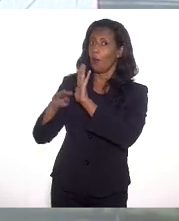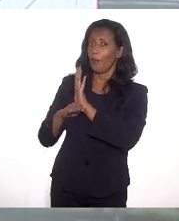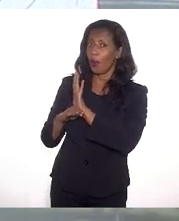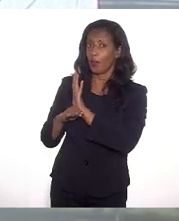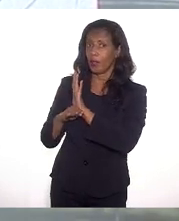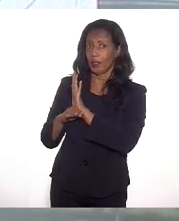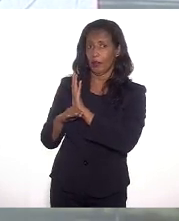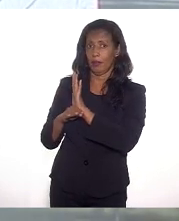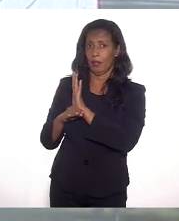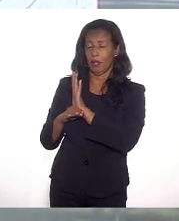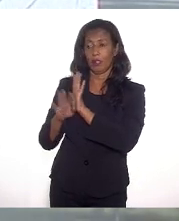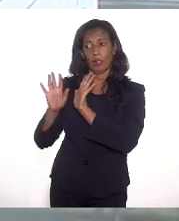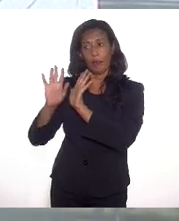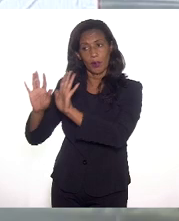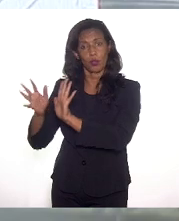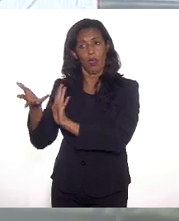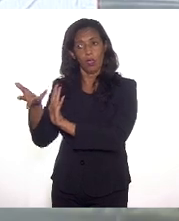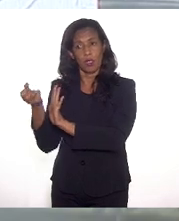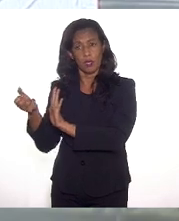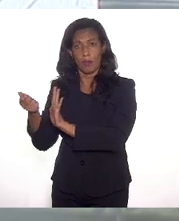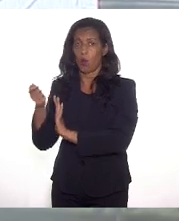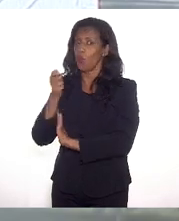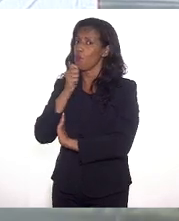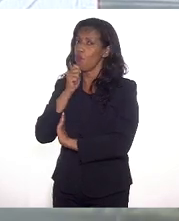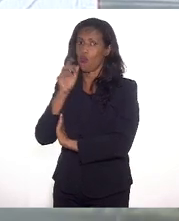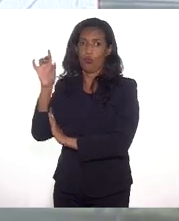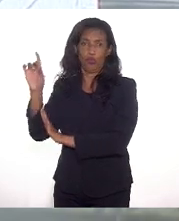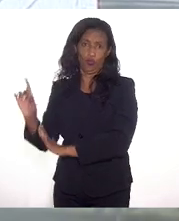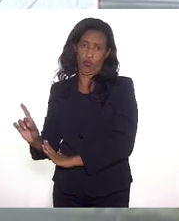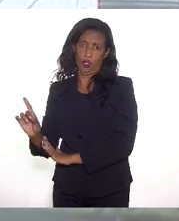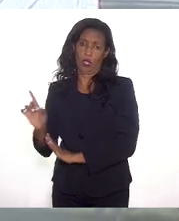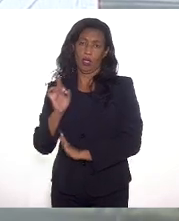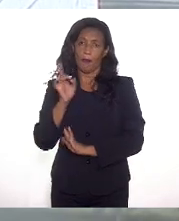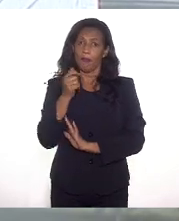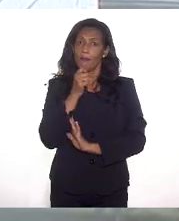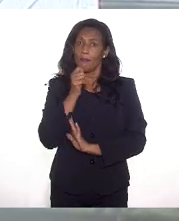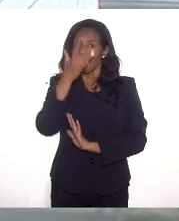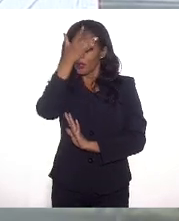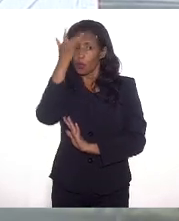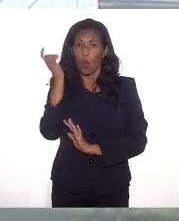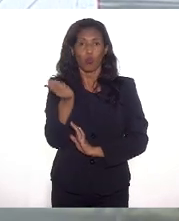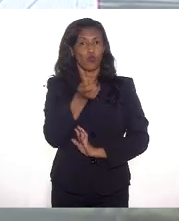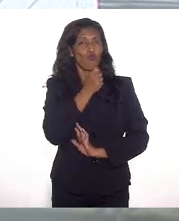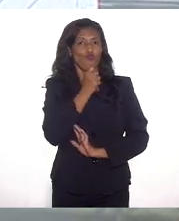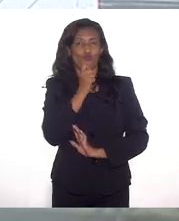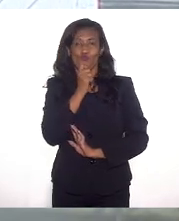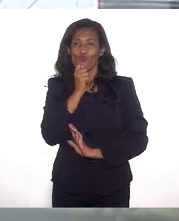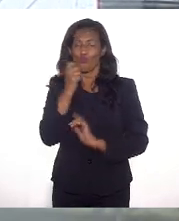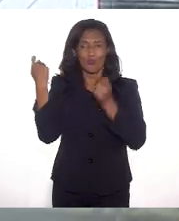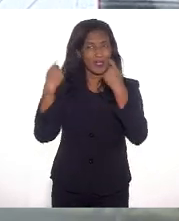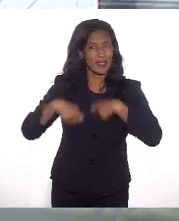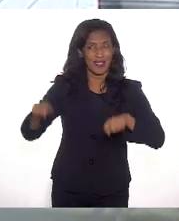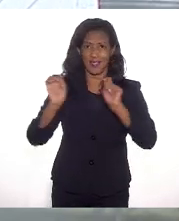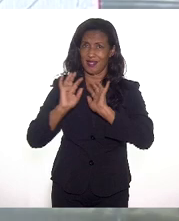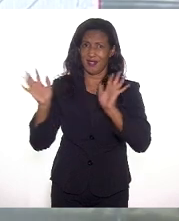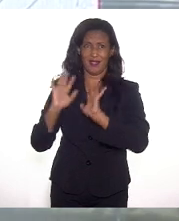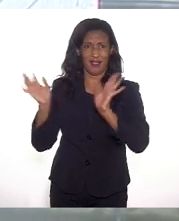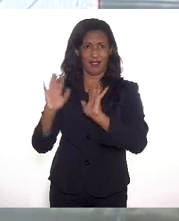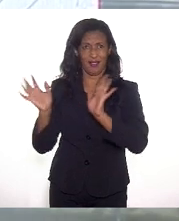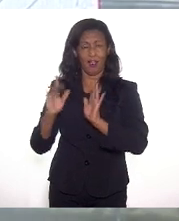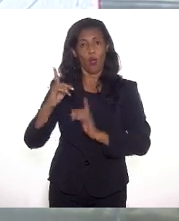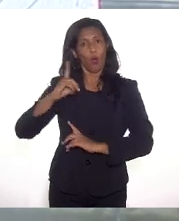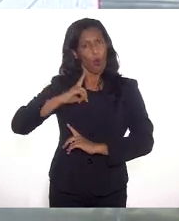a maior dificuldade. E, por isso, fomos restritivos para que pessoas que não precisem ou que